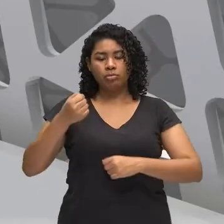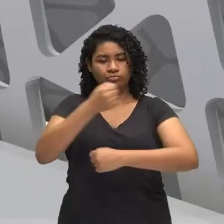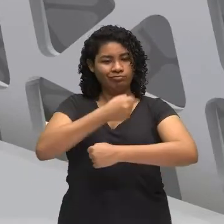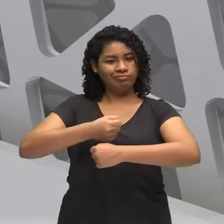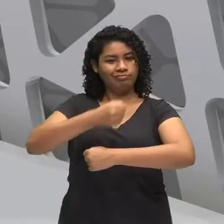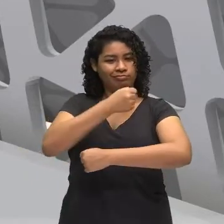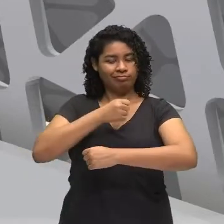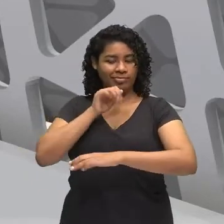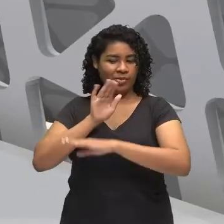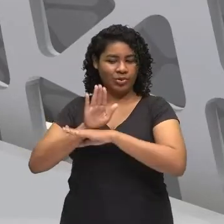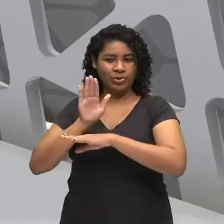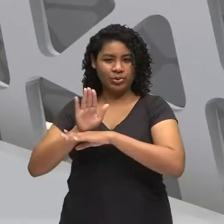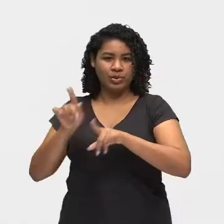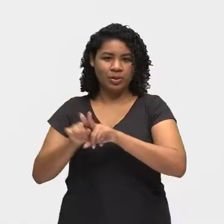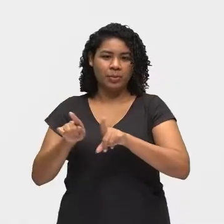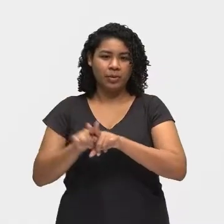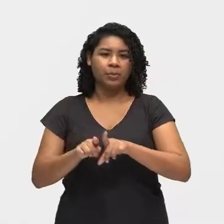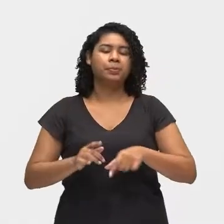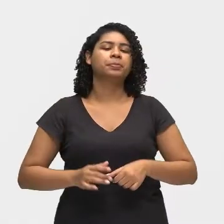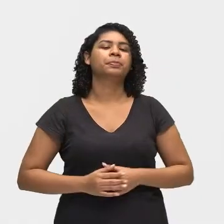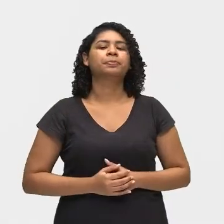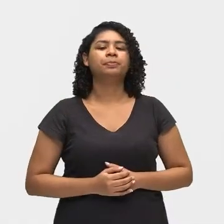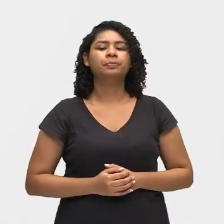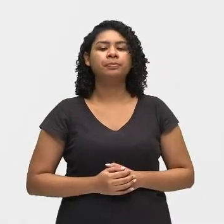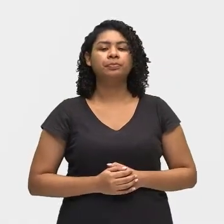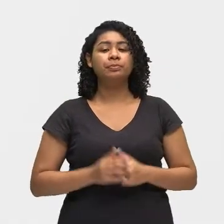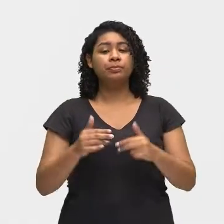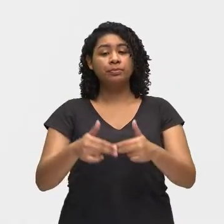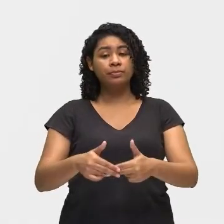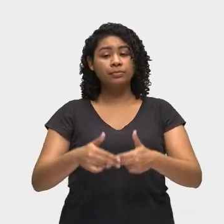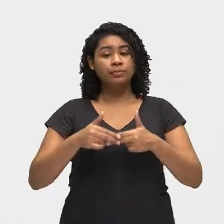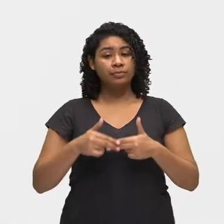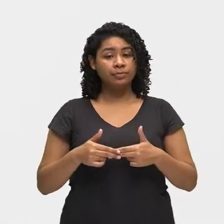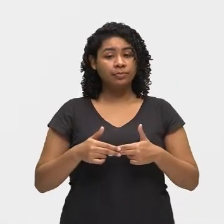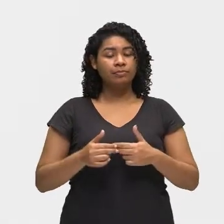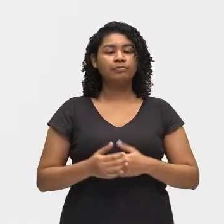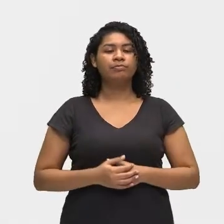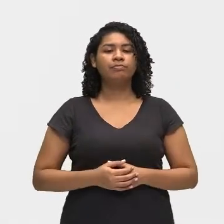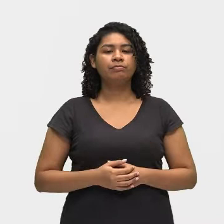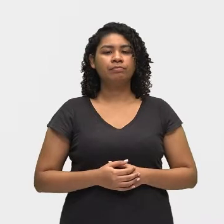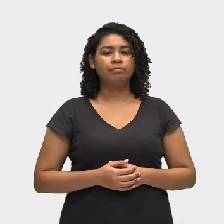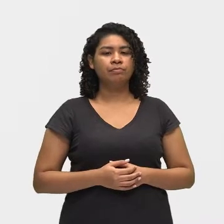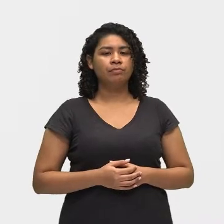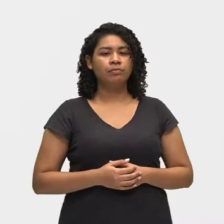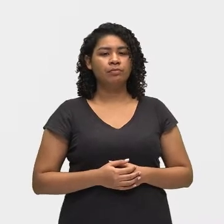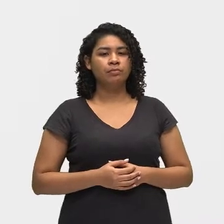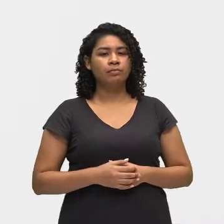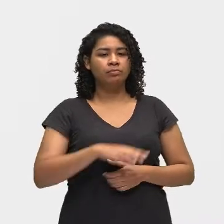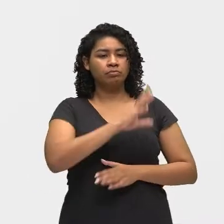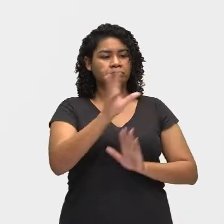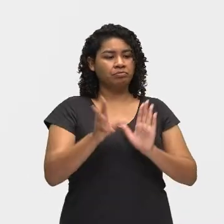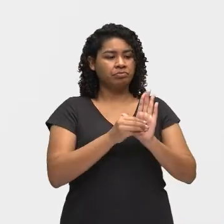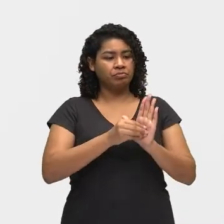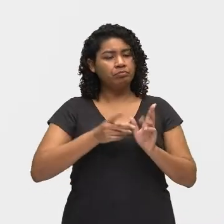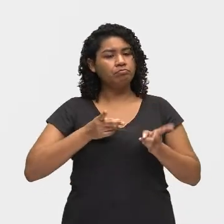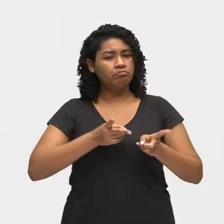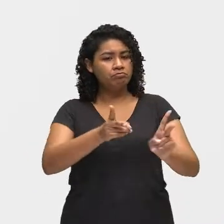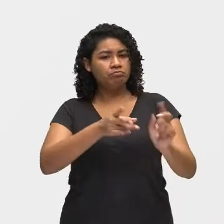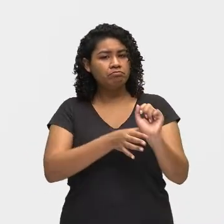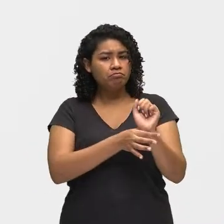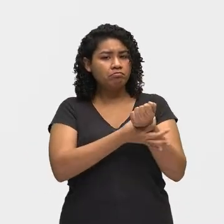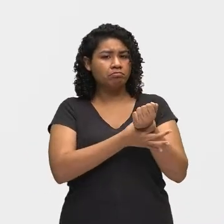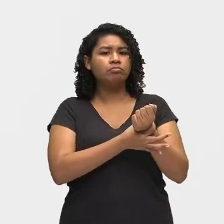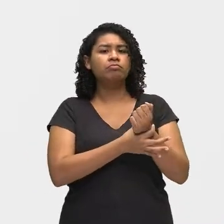ok? Mas vamos lá, continuando. Dessa forma, a Amazônia manteve-se inexplorada durante a maior parte